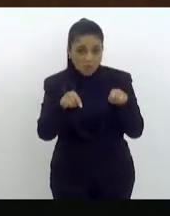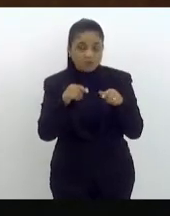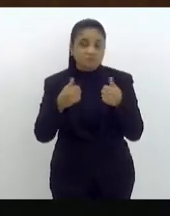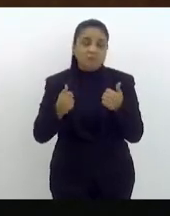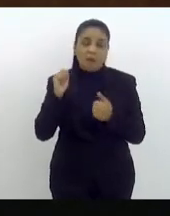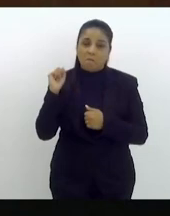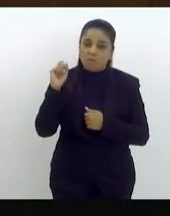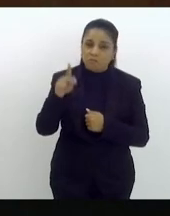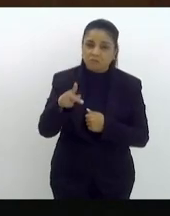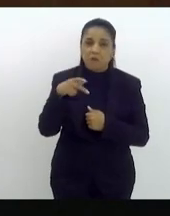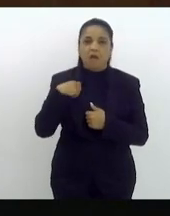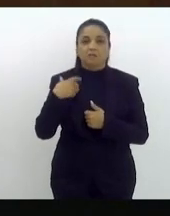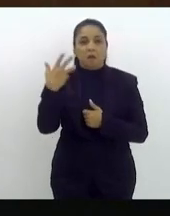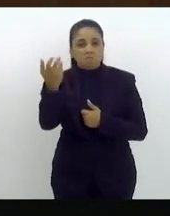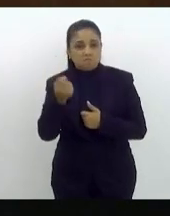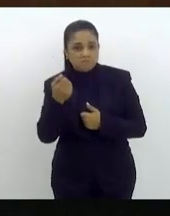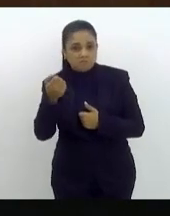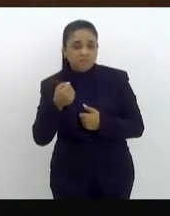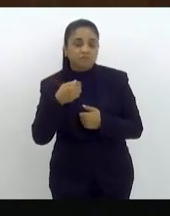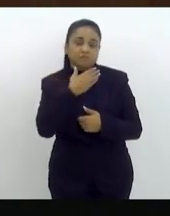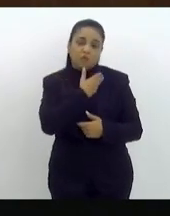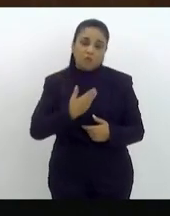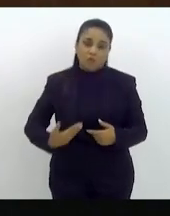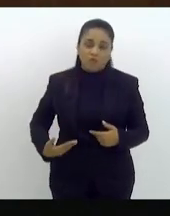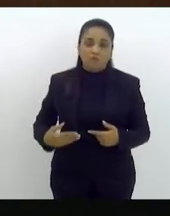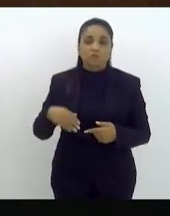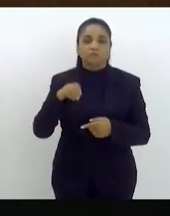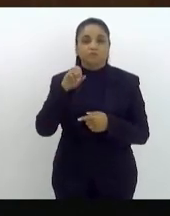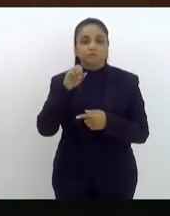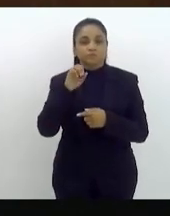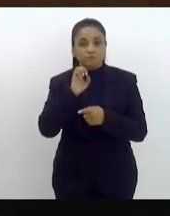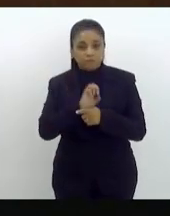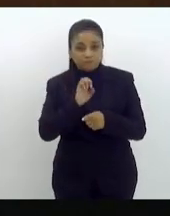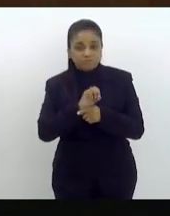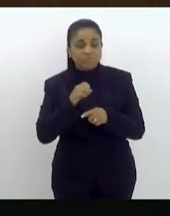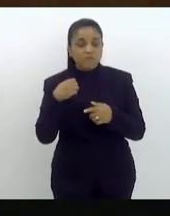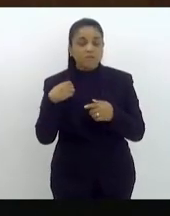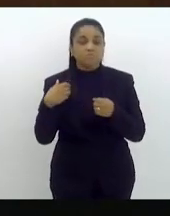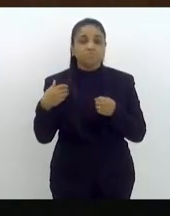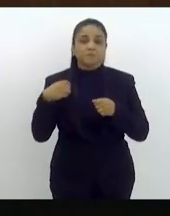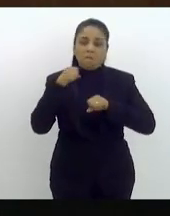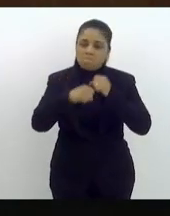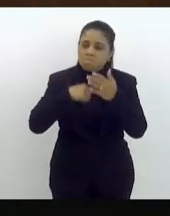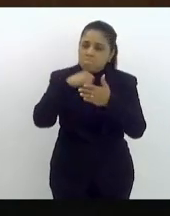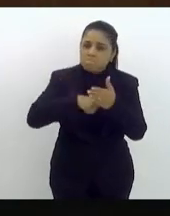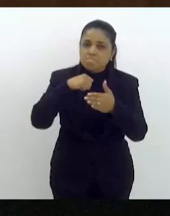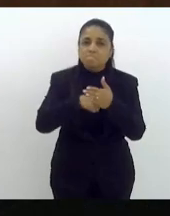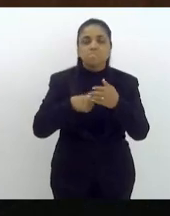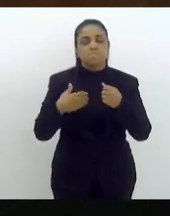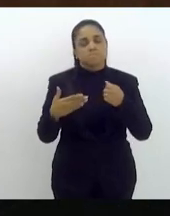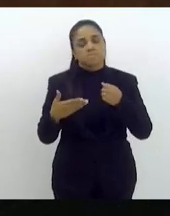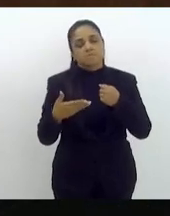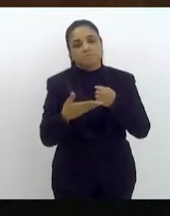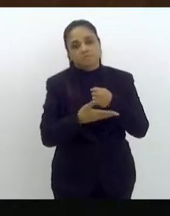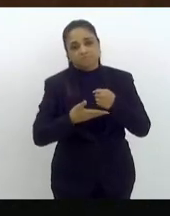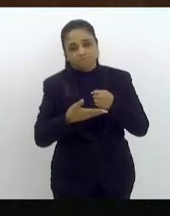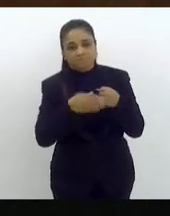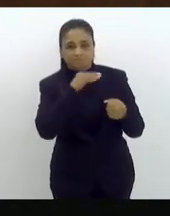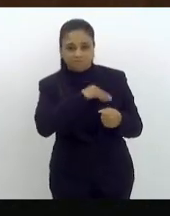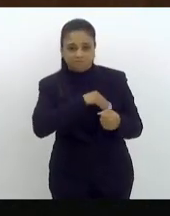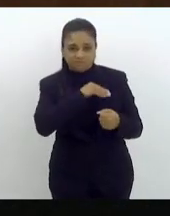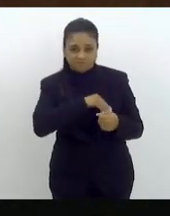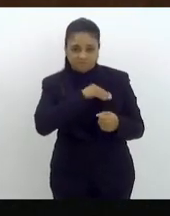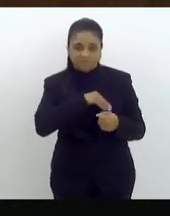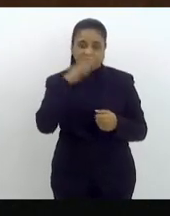aposentada pensionista do Governo do Estado brigando pelo piso Nacional do magistério lutando para que o pccs